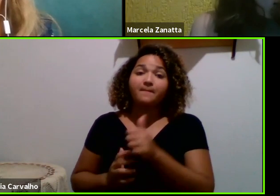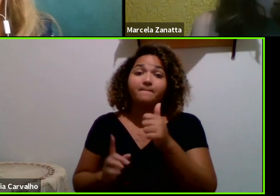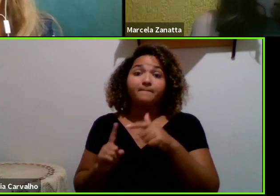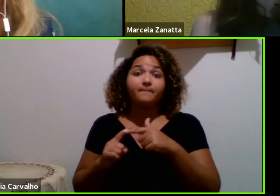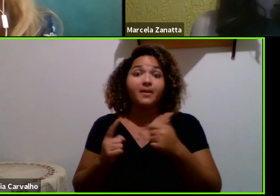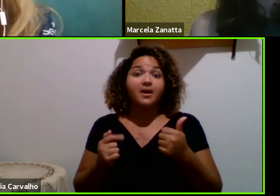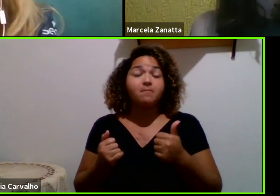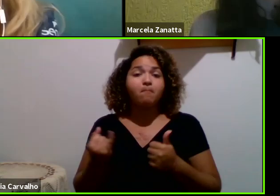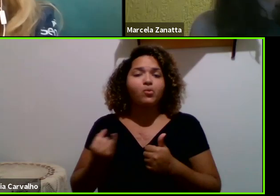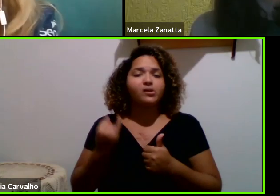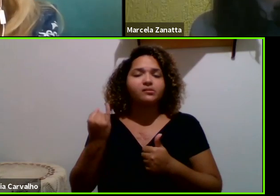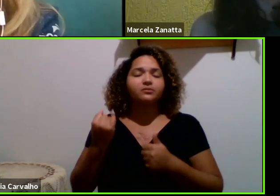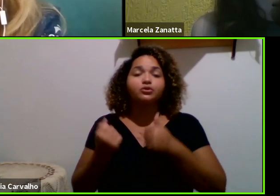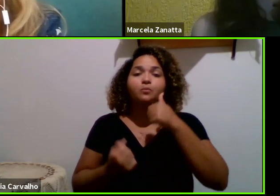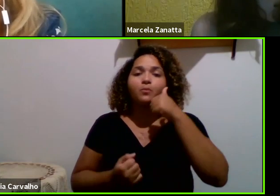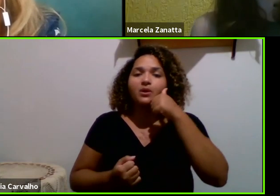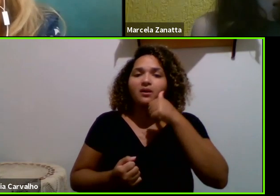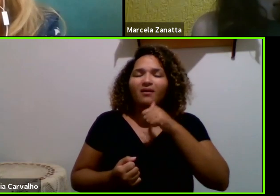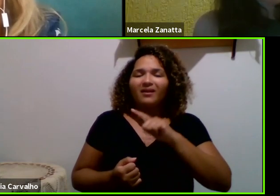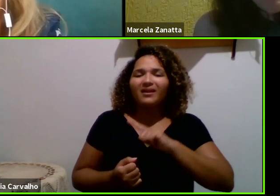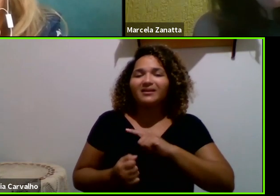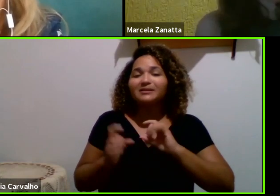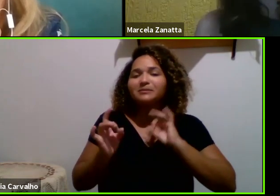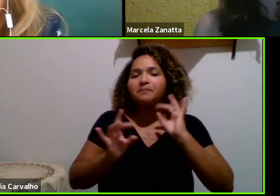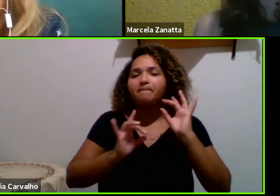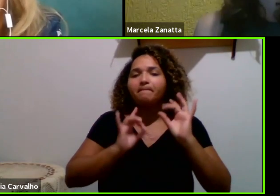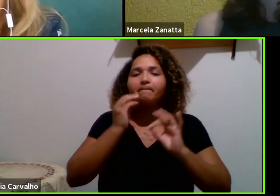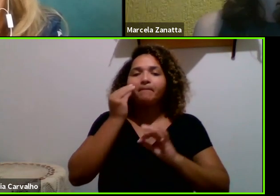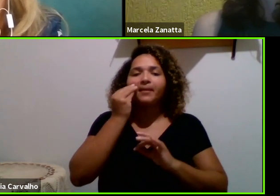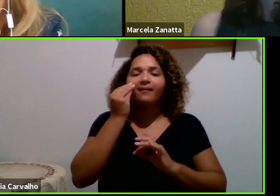e tenha uma prática segura no nascimento do seu bebê.